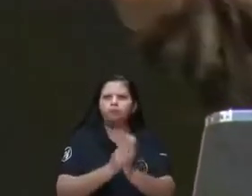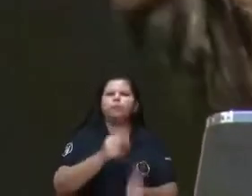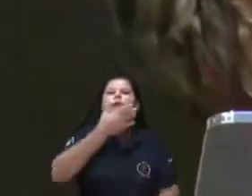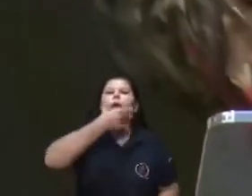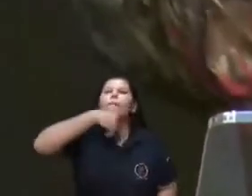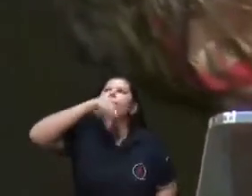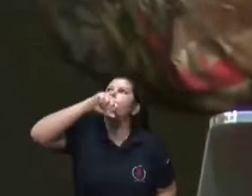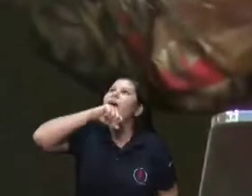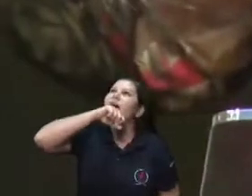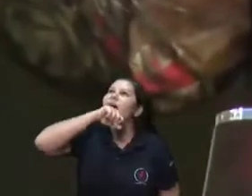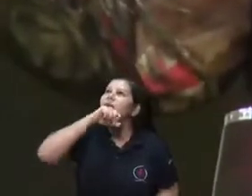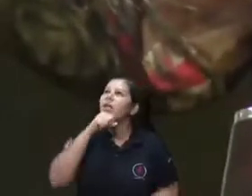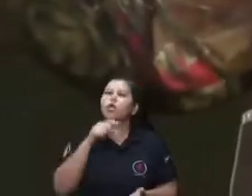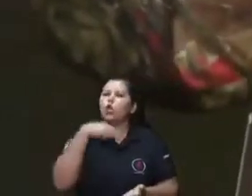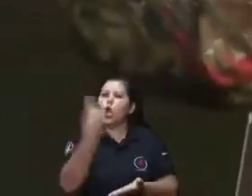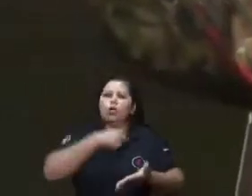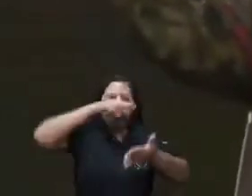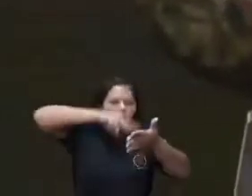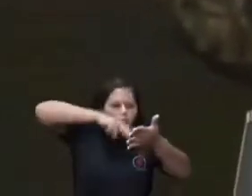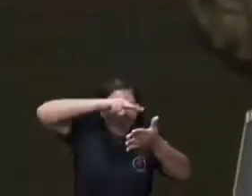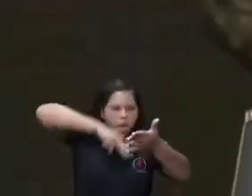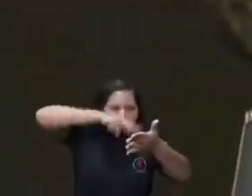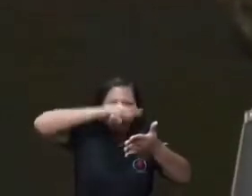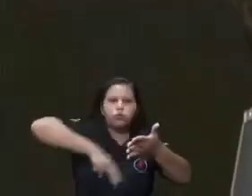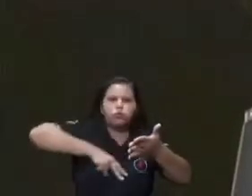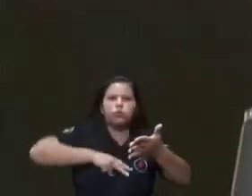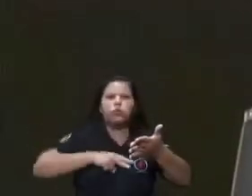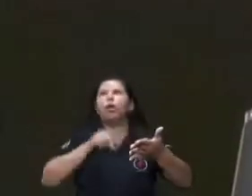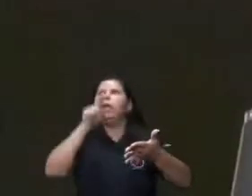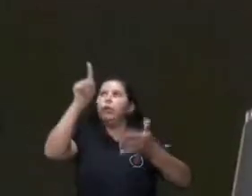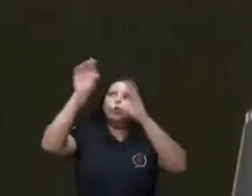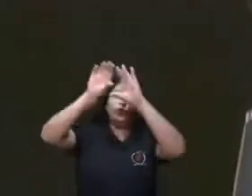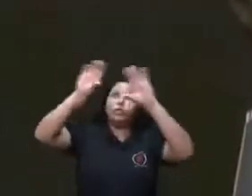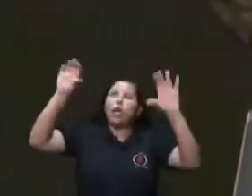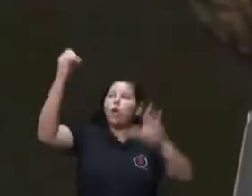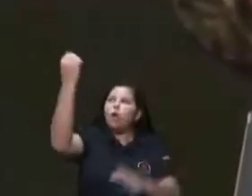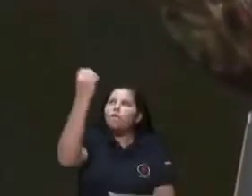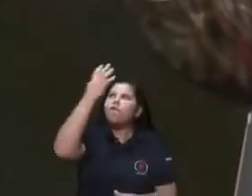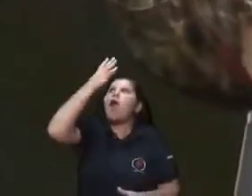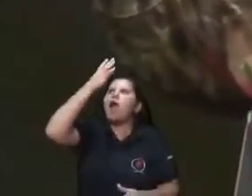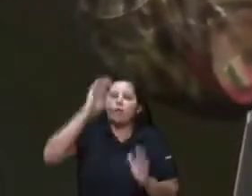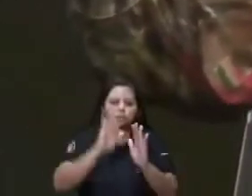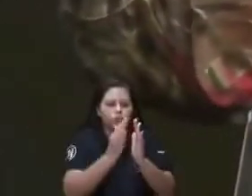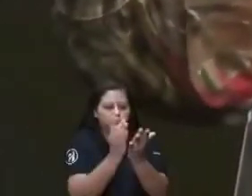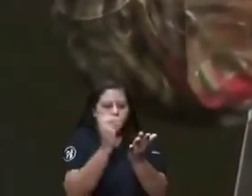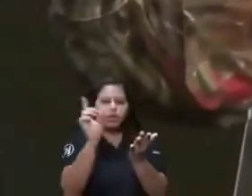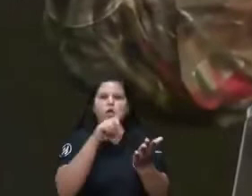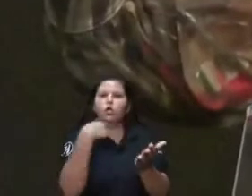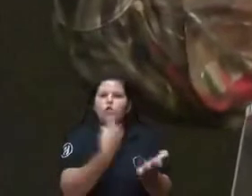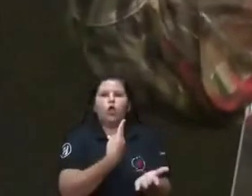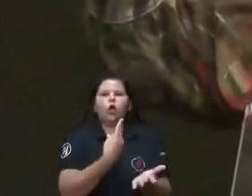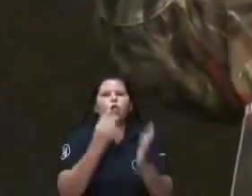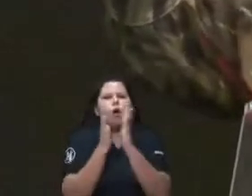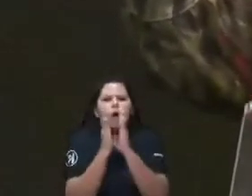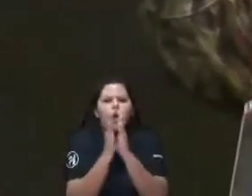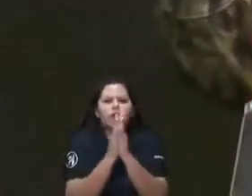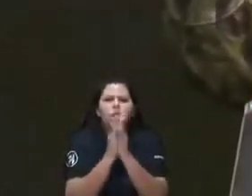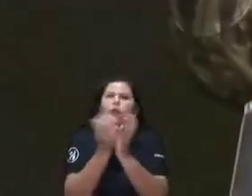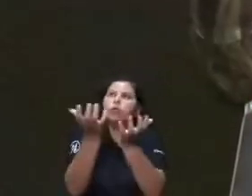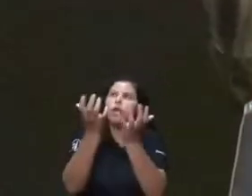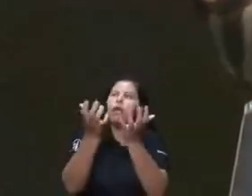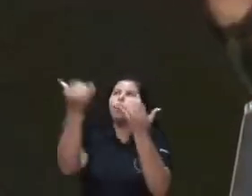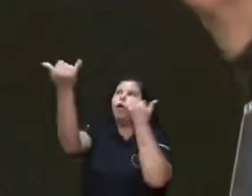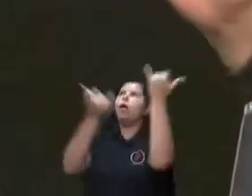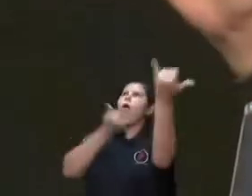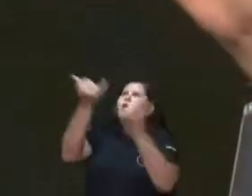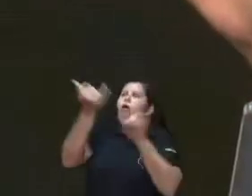permanece no céu e é revelada à tua igreja pelas escrituras. E a nossa oração é para que o Senhor fale e não te